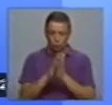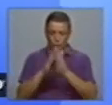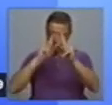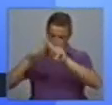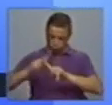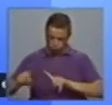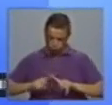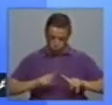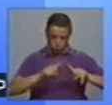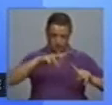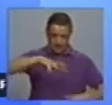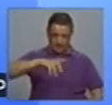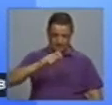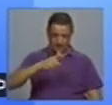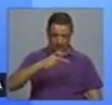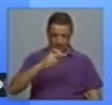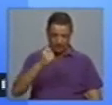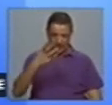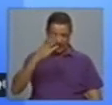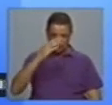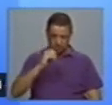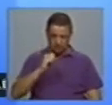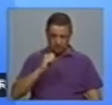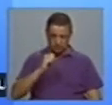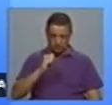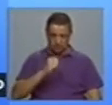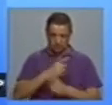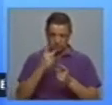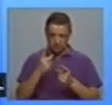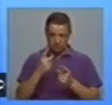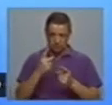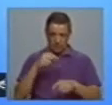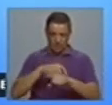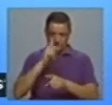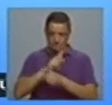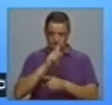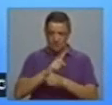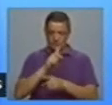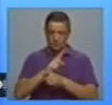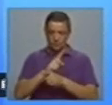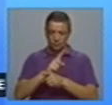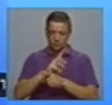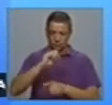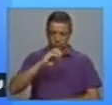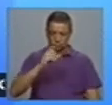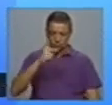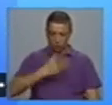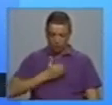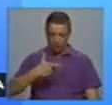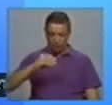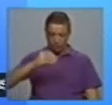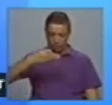conjunto de metais na sua atmosfera. Estamos a falar de detecção simultânea de sódio, potássio e